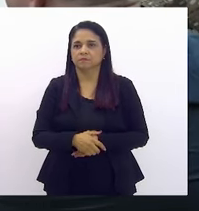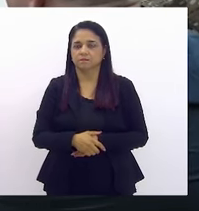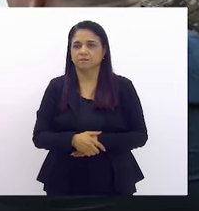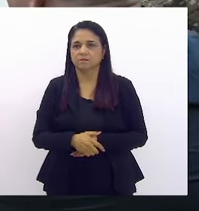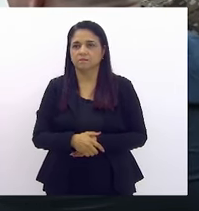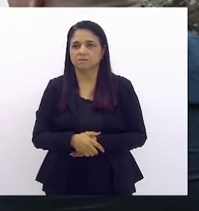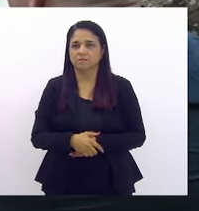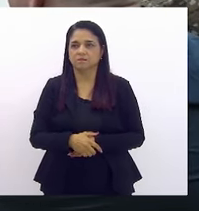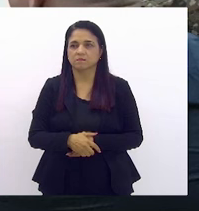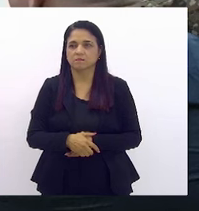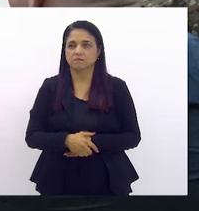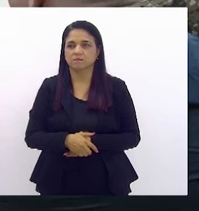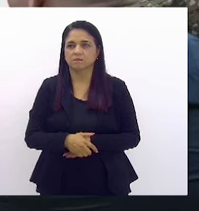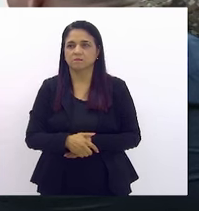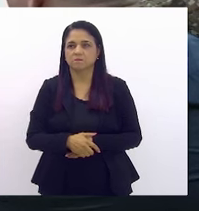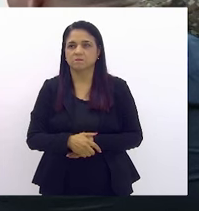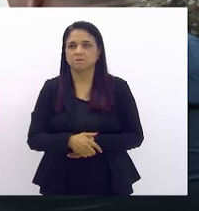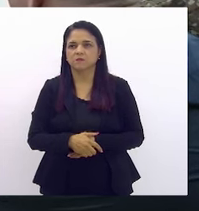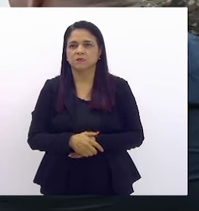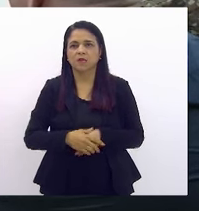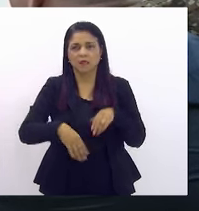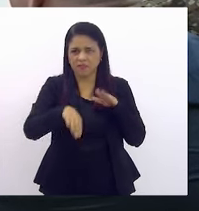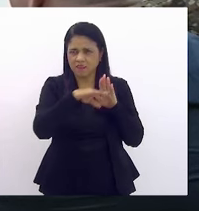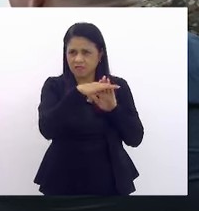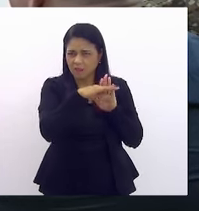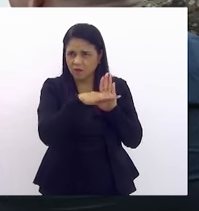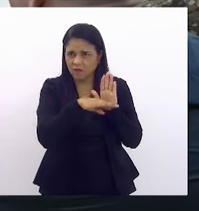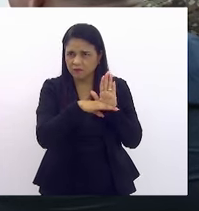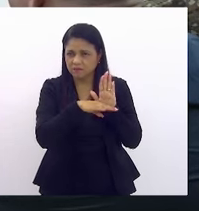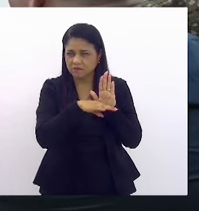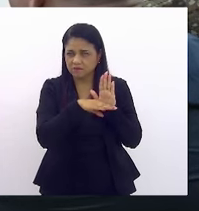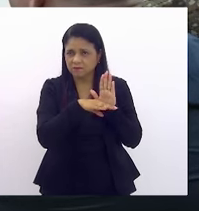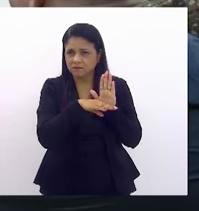Fala agora, está na ordem aqui. Você?